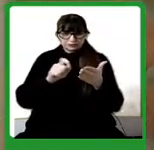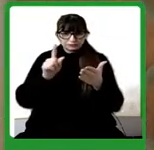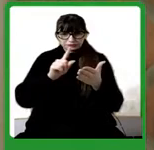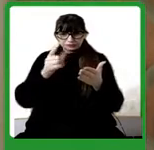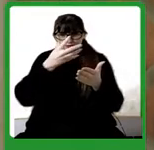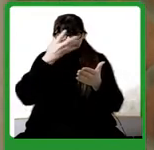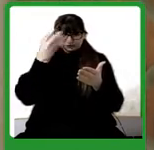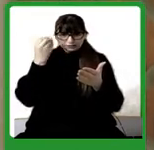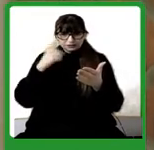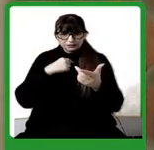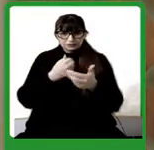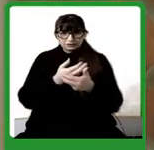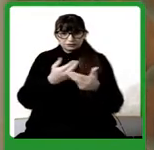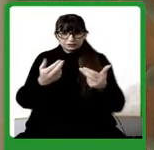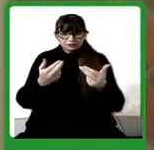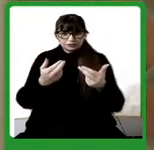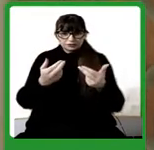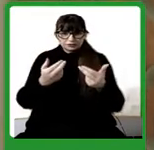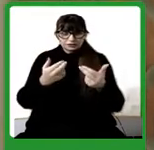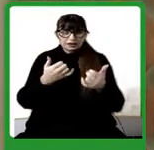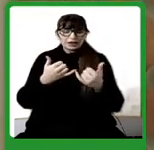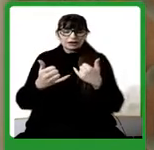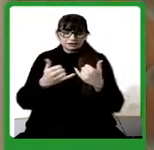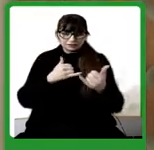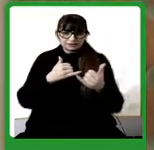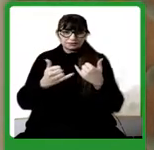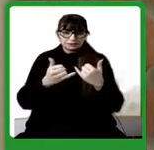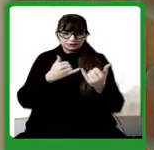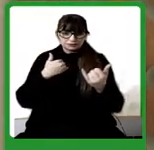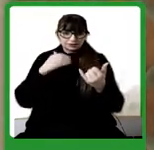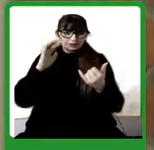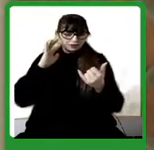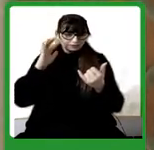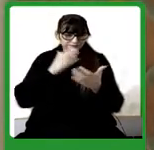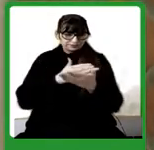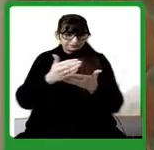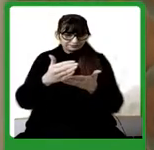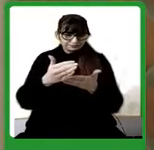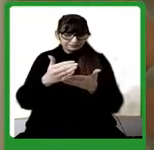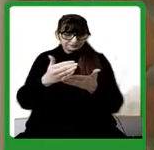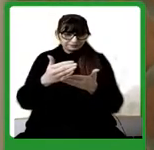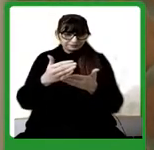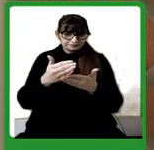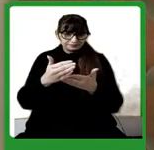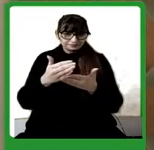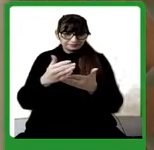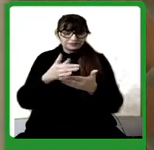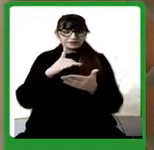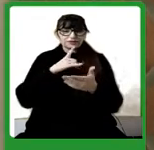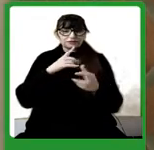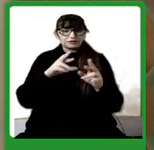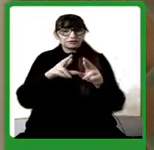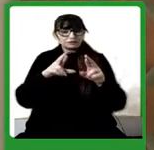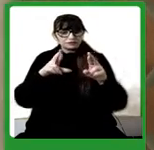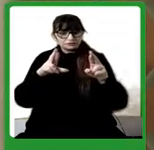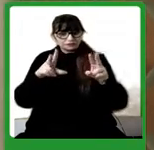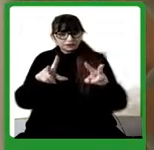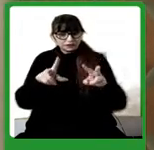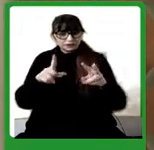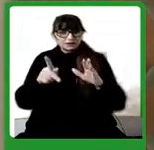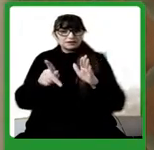coisa que acontece quando, pra começar, né? Pra começar a história, pra começar. O que que acontece? Tem uma diferença grandiosa